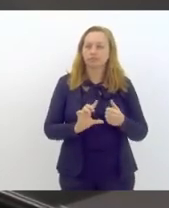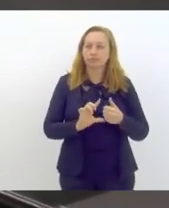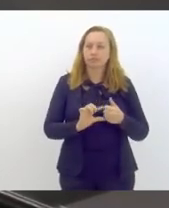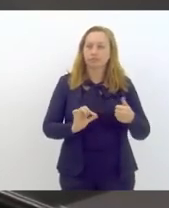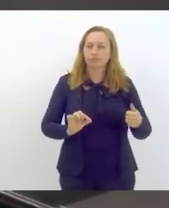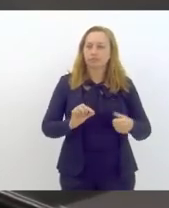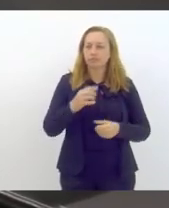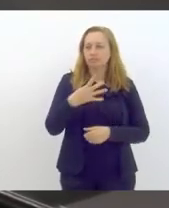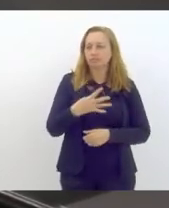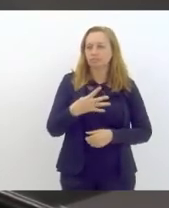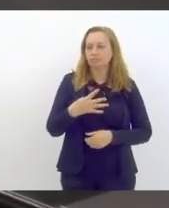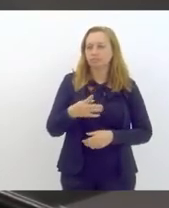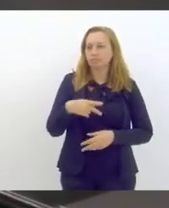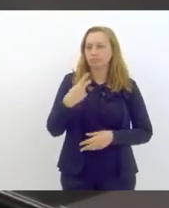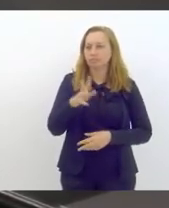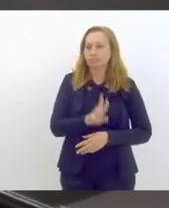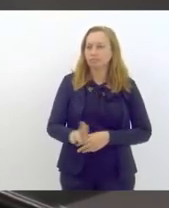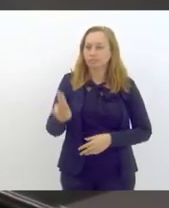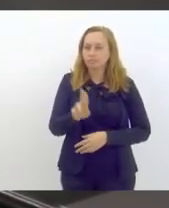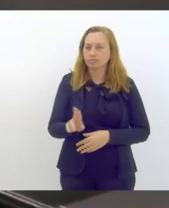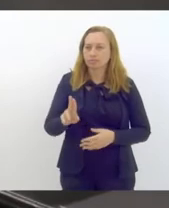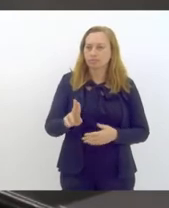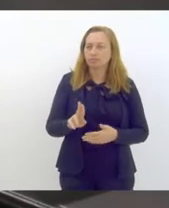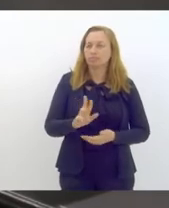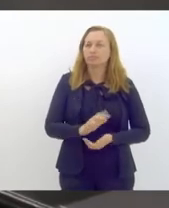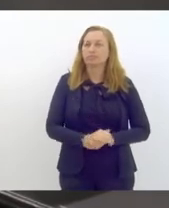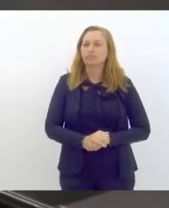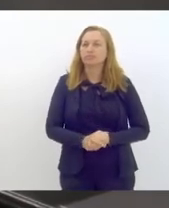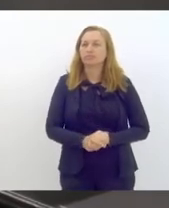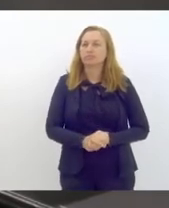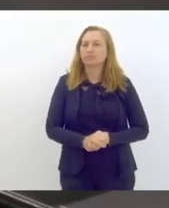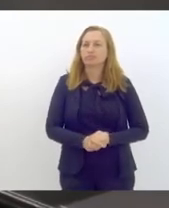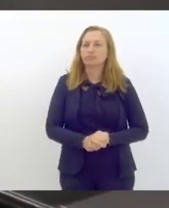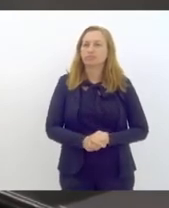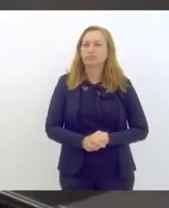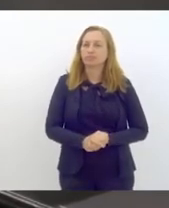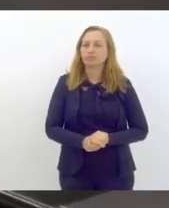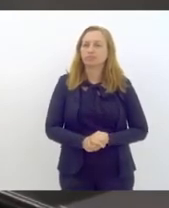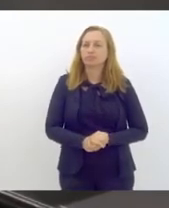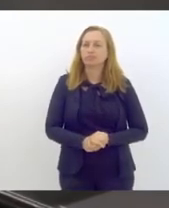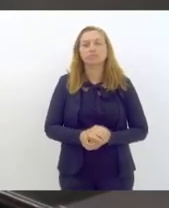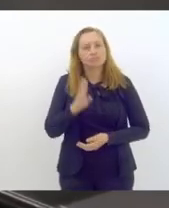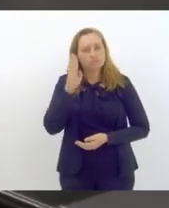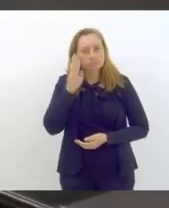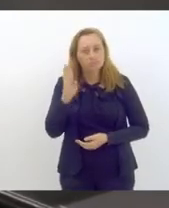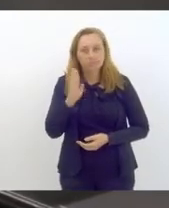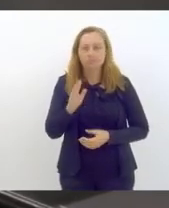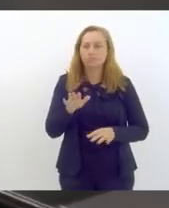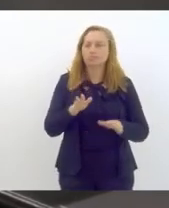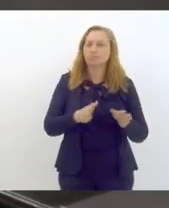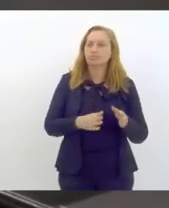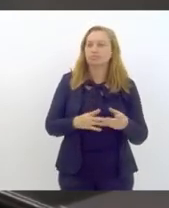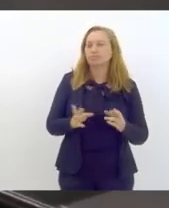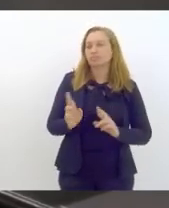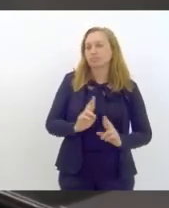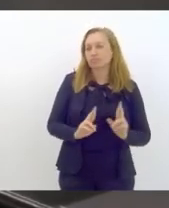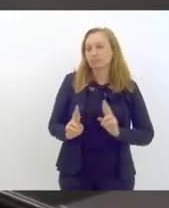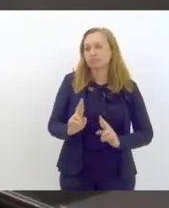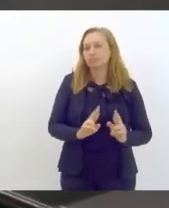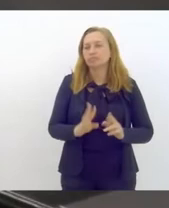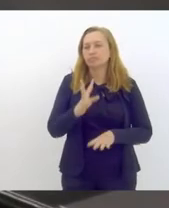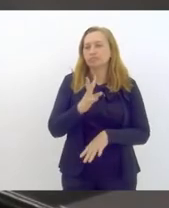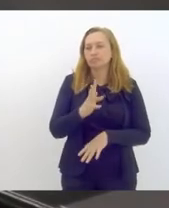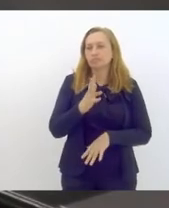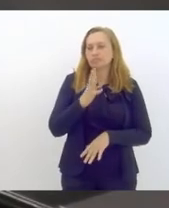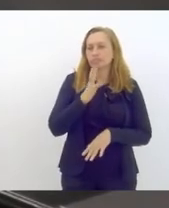ele diz que essa utilização e montagem das composteiras ela deve estar principalmente associada ao